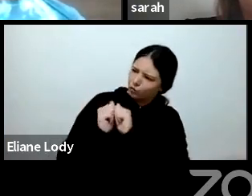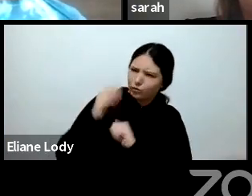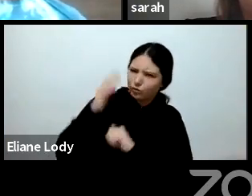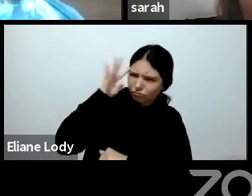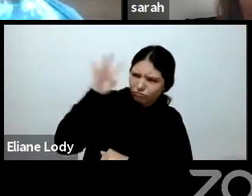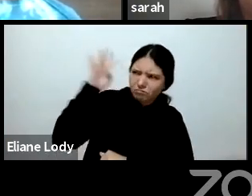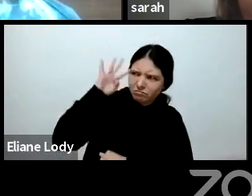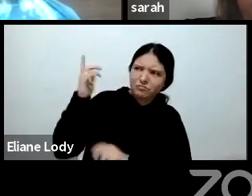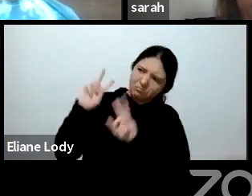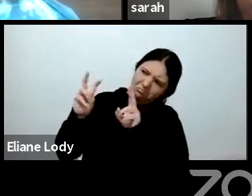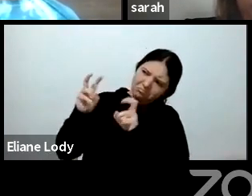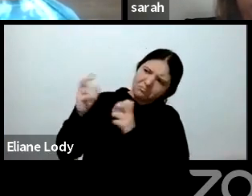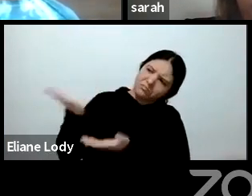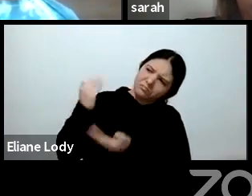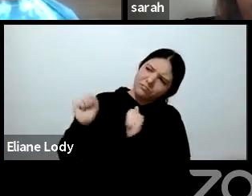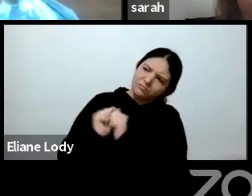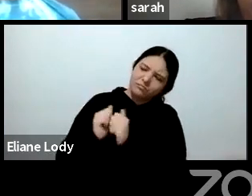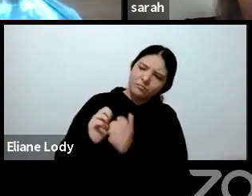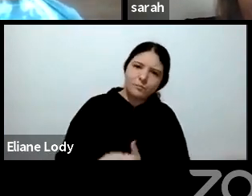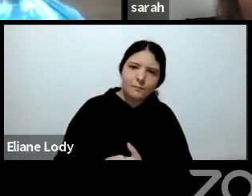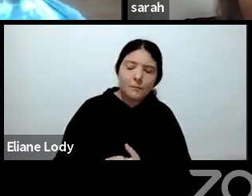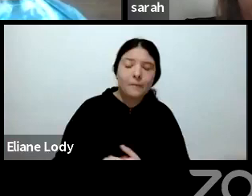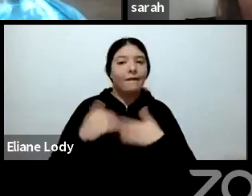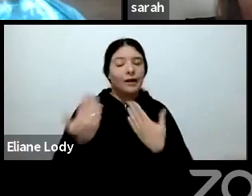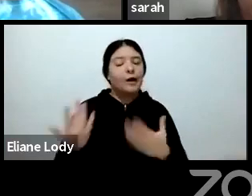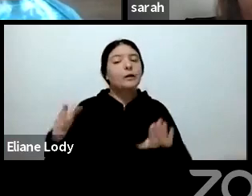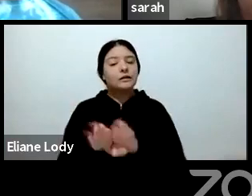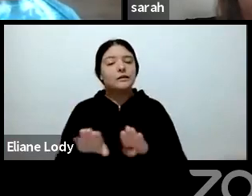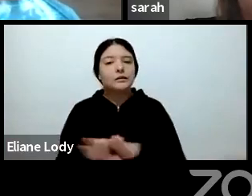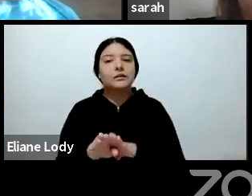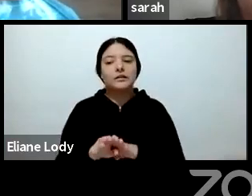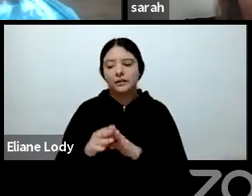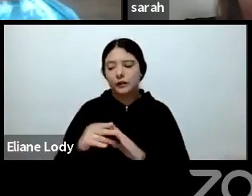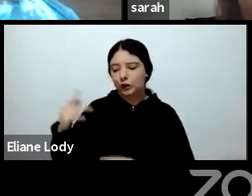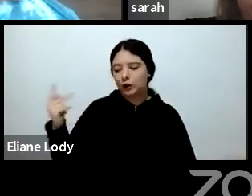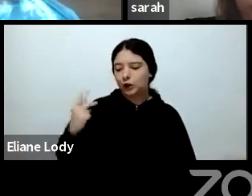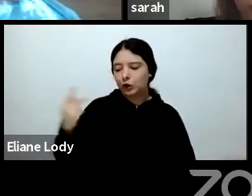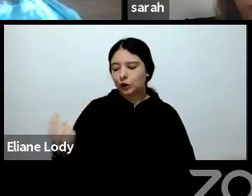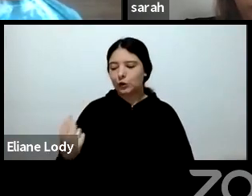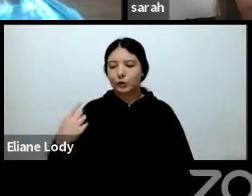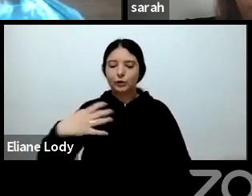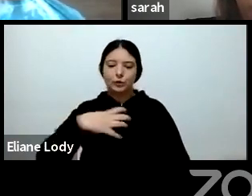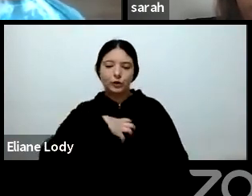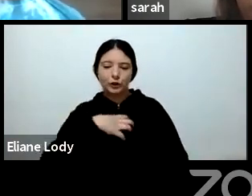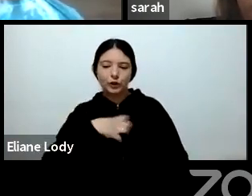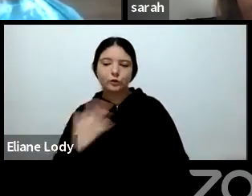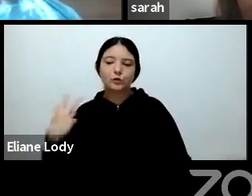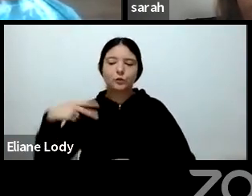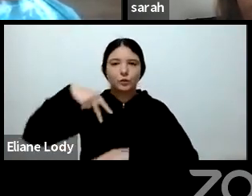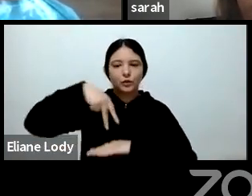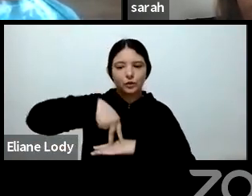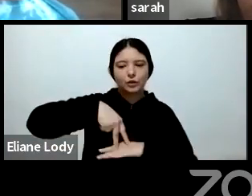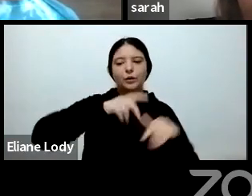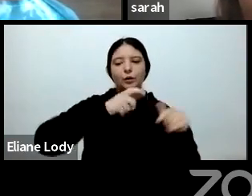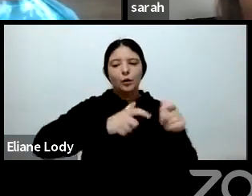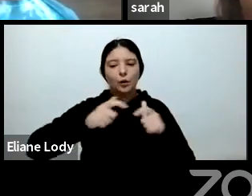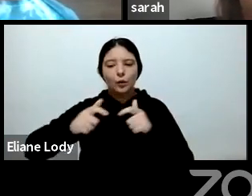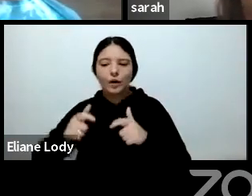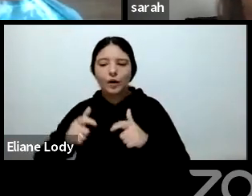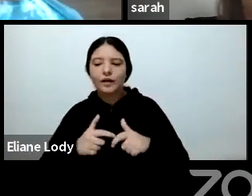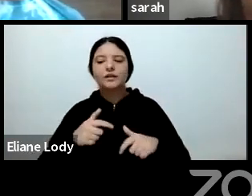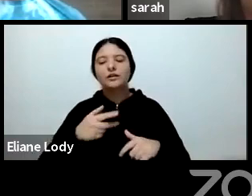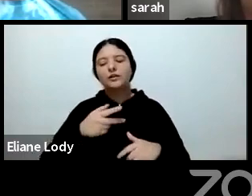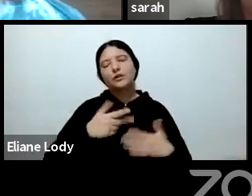essas questões, né? E aí também as nossas posicionalidades, né, os nossos lugares de fala foram